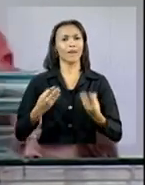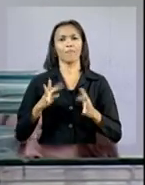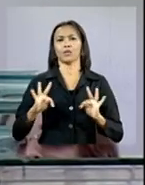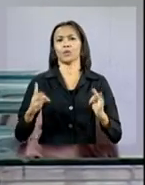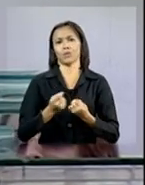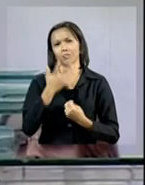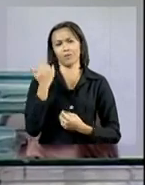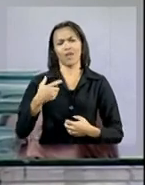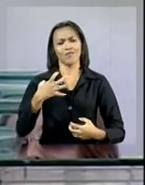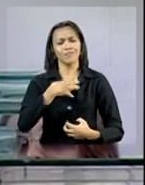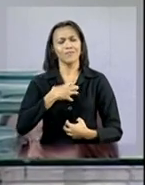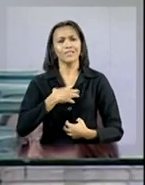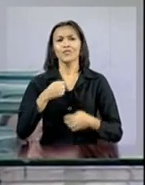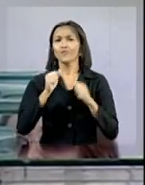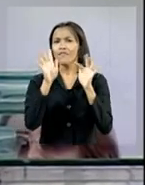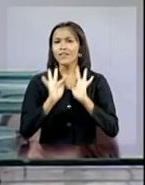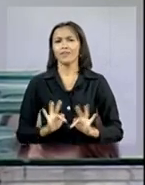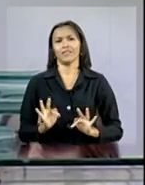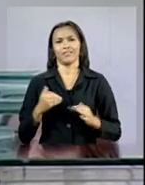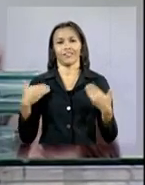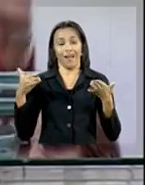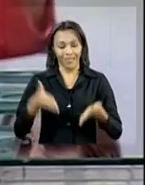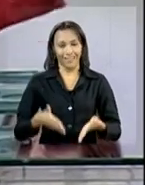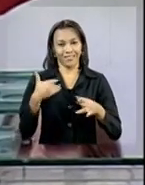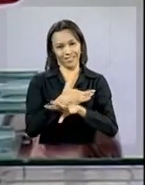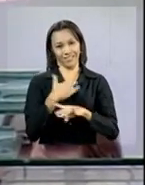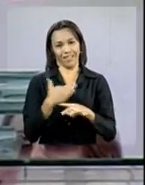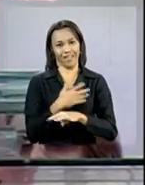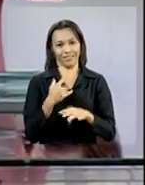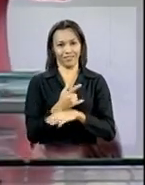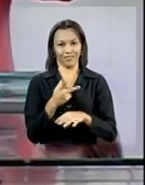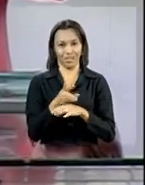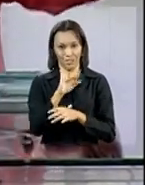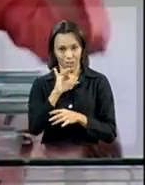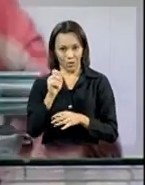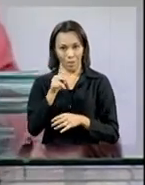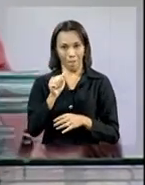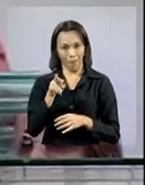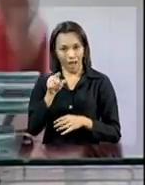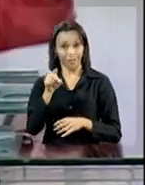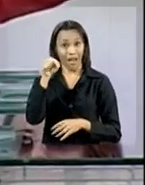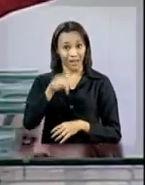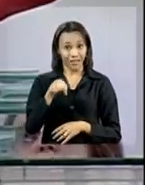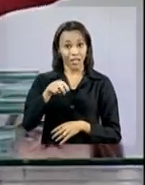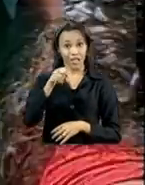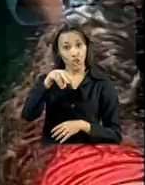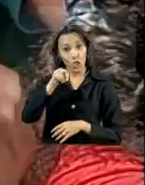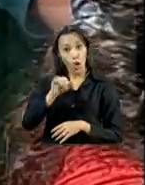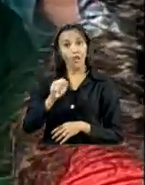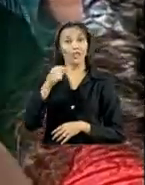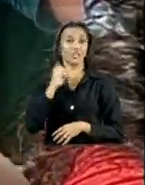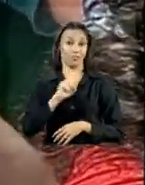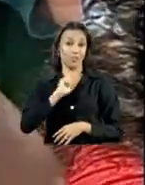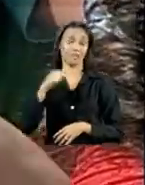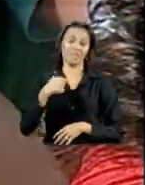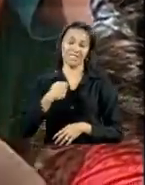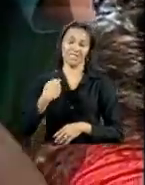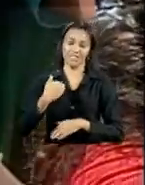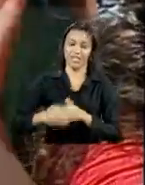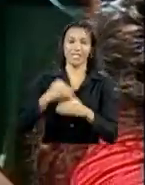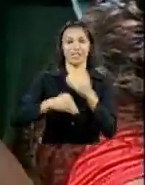feliz de est aqui em Rio Pardo eu sei que a zona norte de Minas precisa muito de